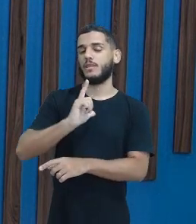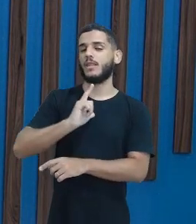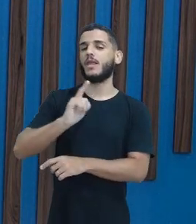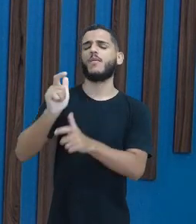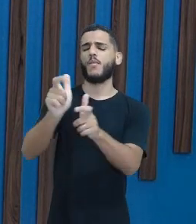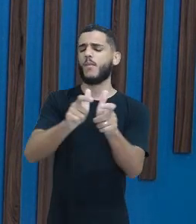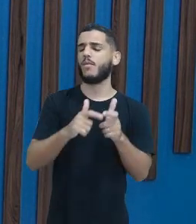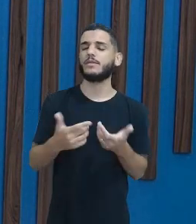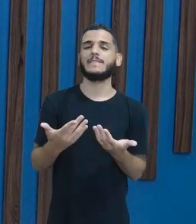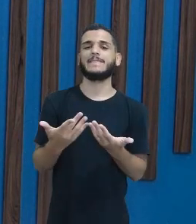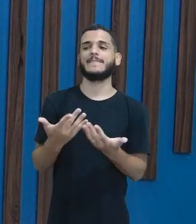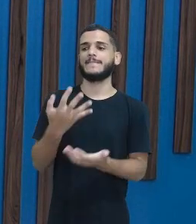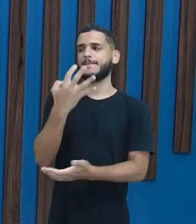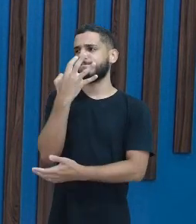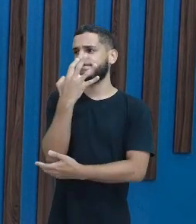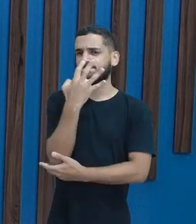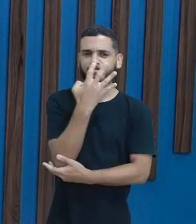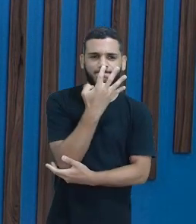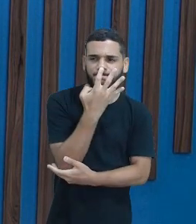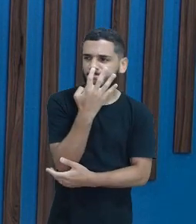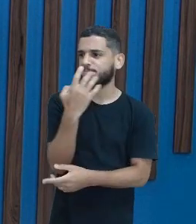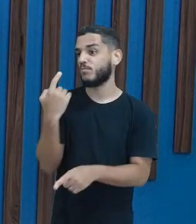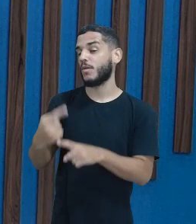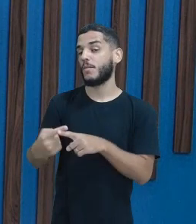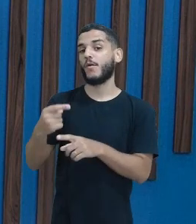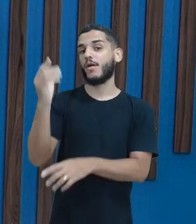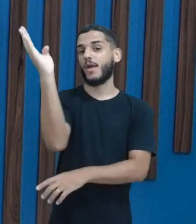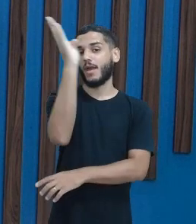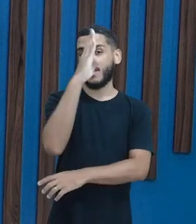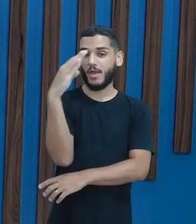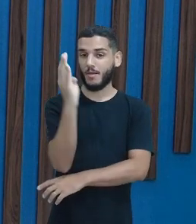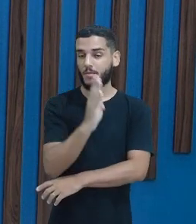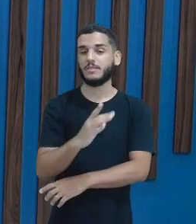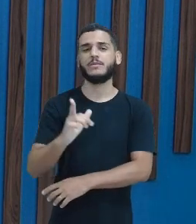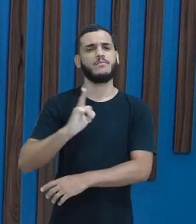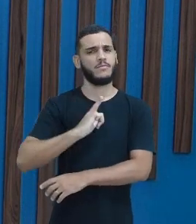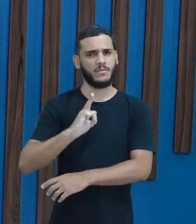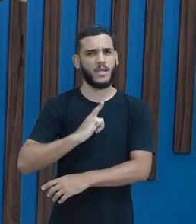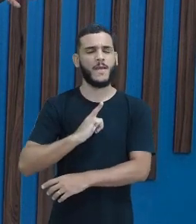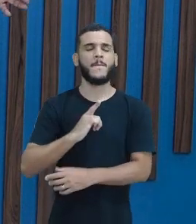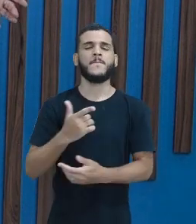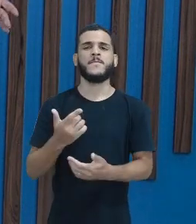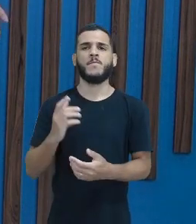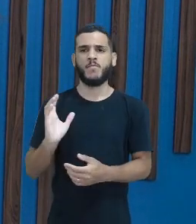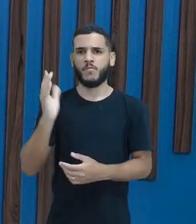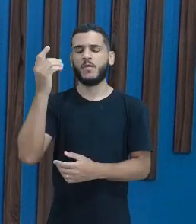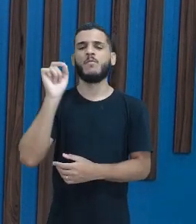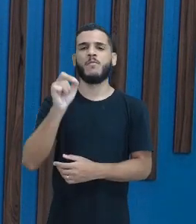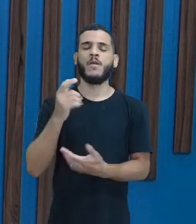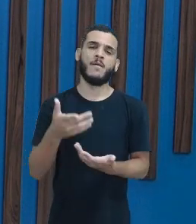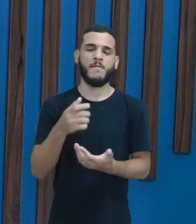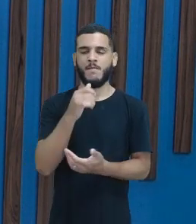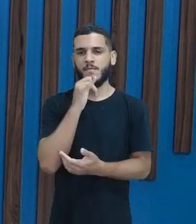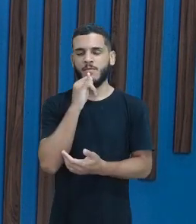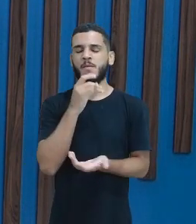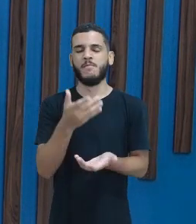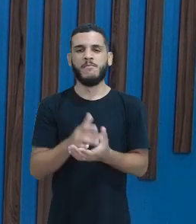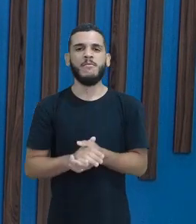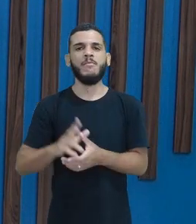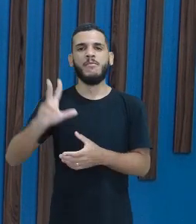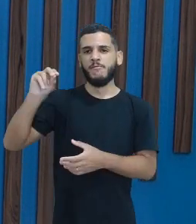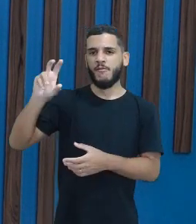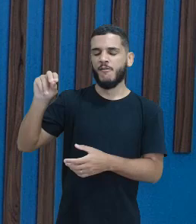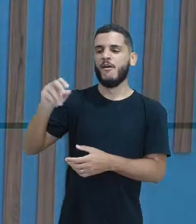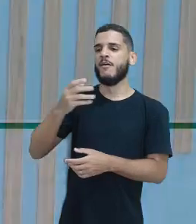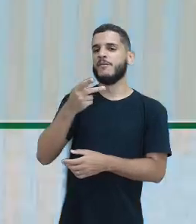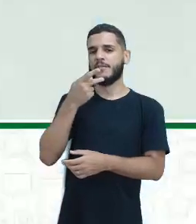lugar, a gente se admira, porque no Brasil isso acontece informalmente, né? O avô que contou para a neta, que contou para outra,